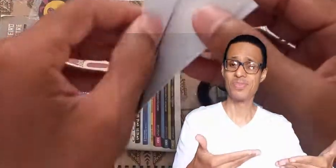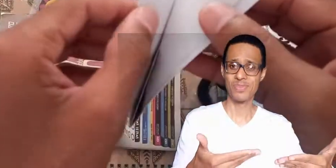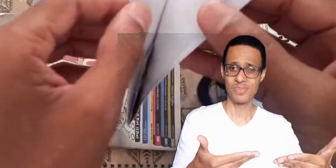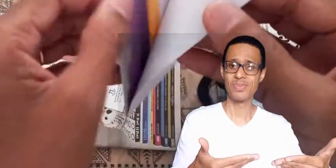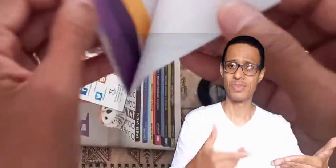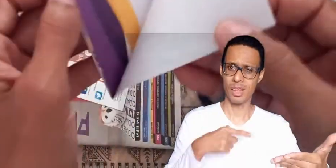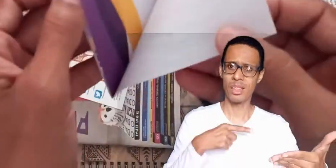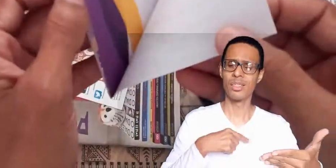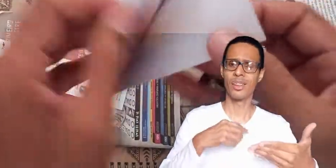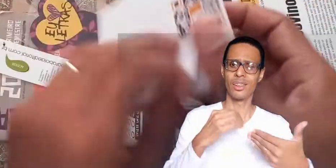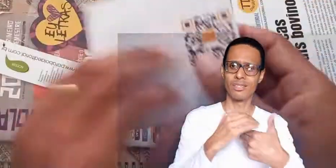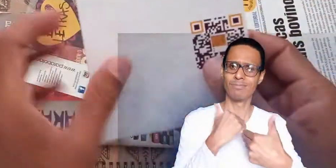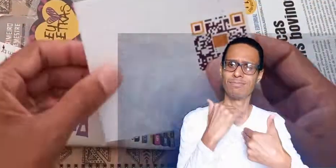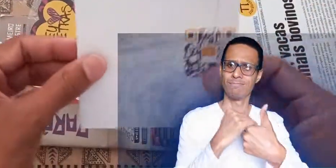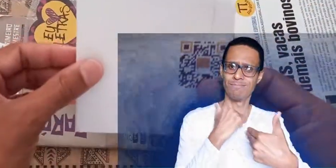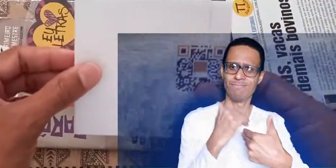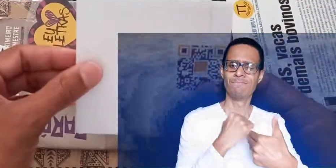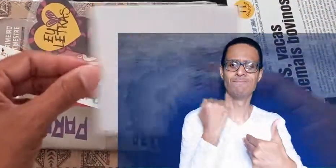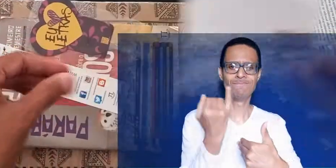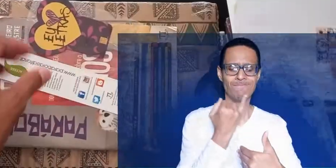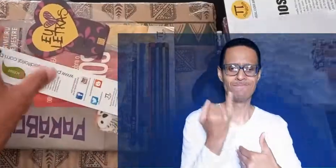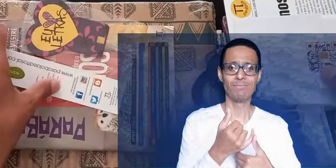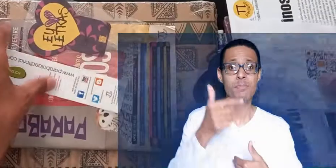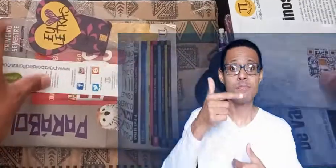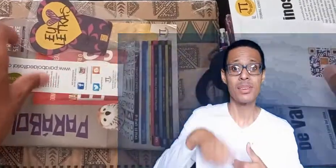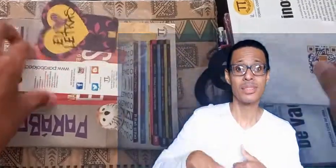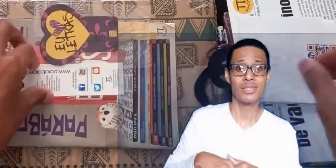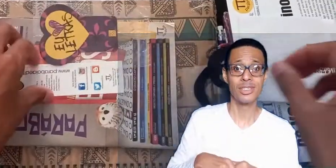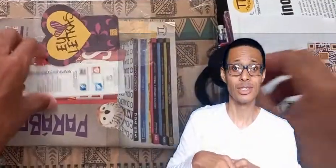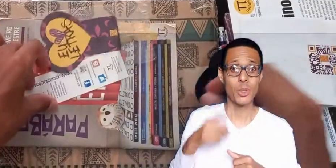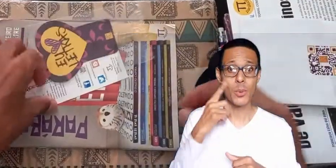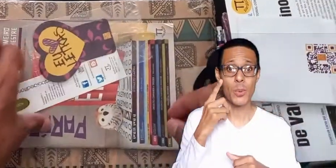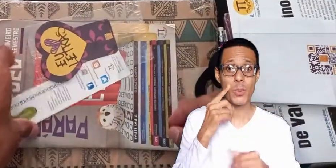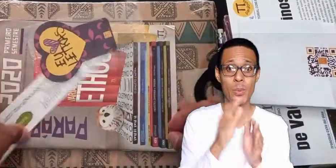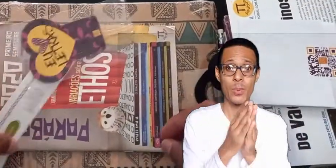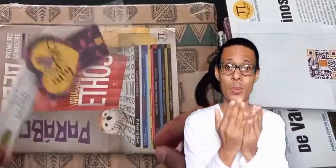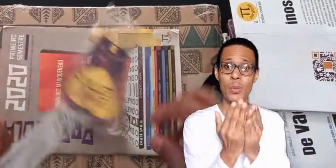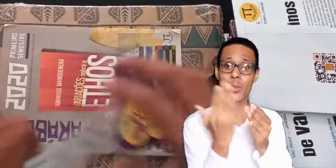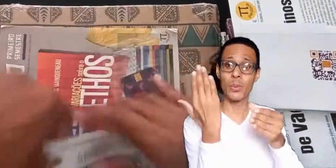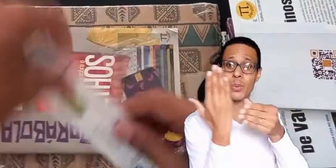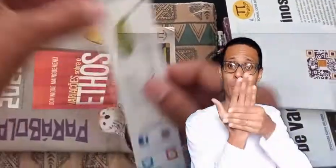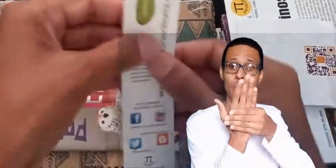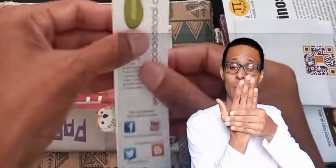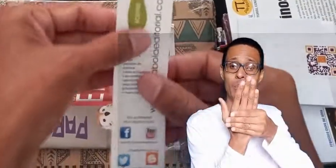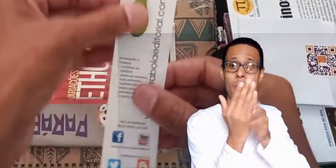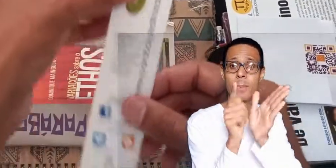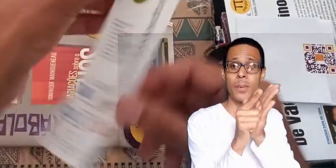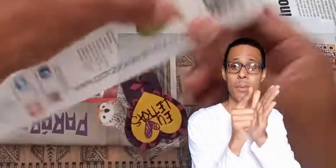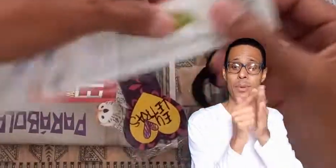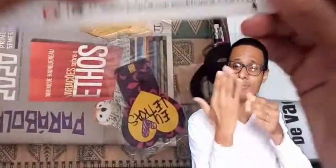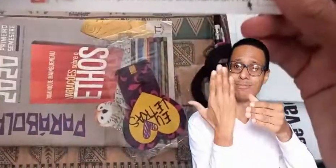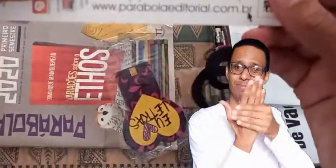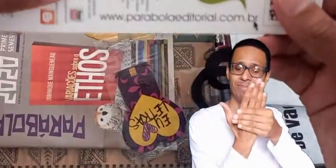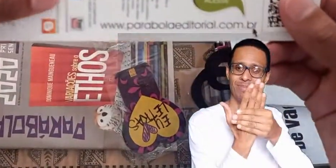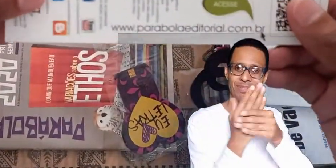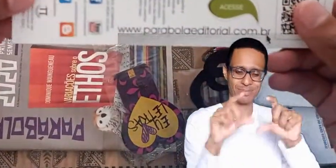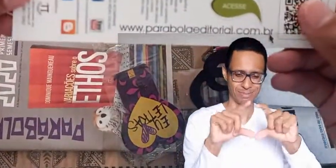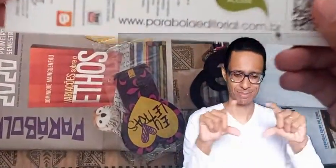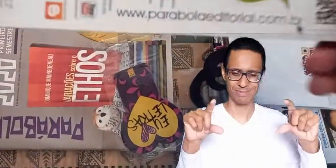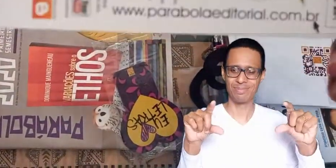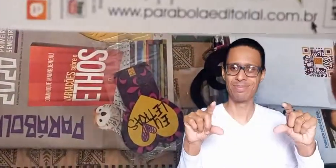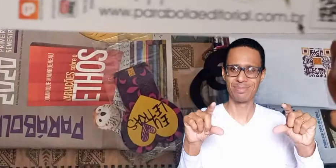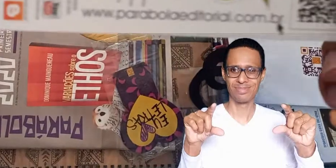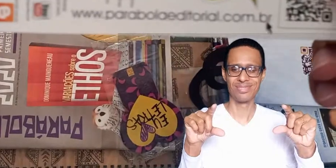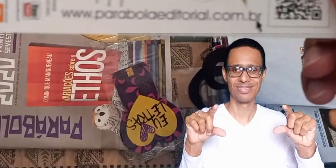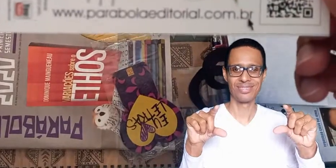orientações. Temos aqui o separador de página. Olha só que legal,